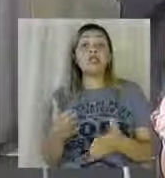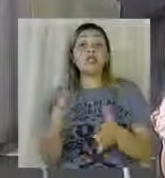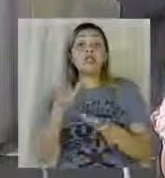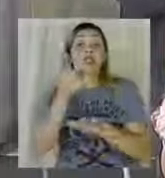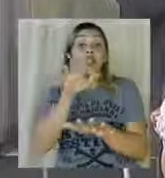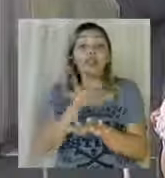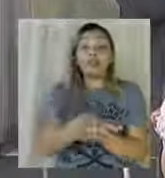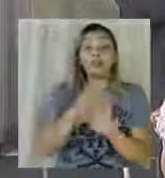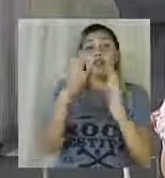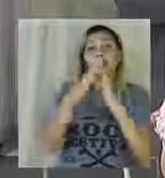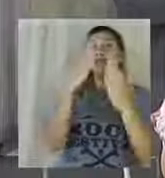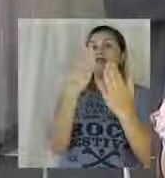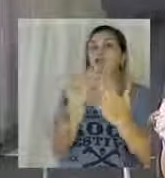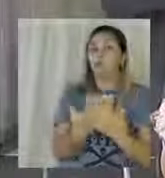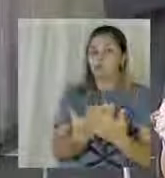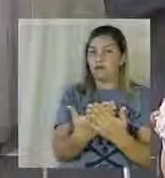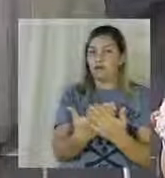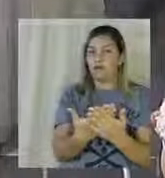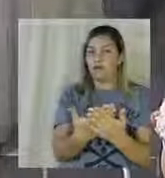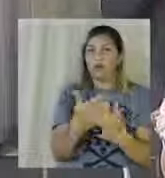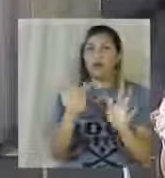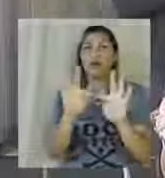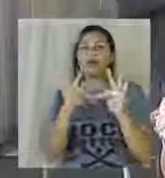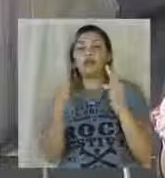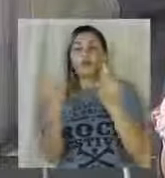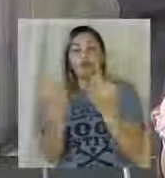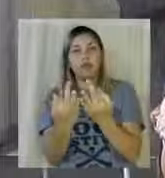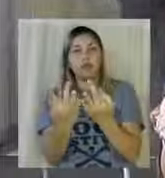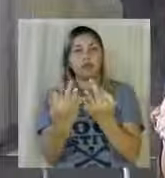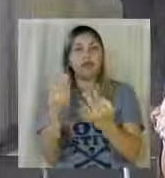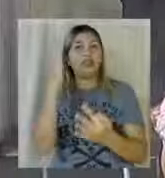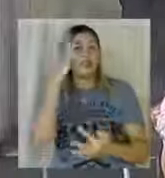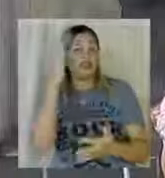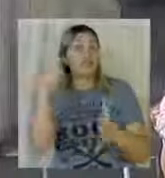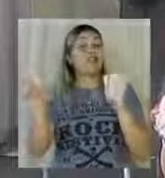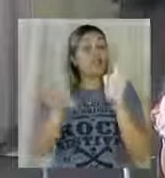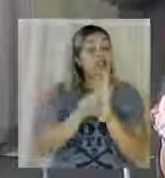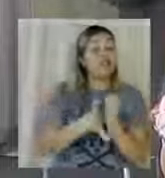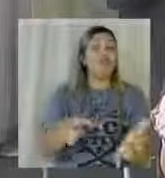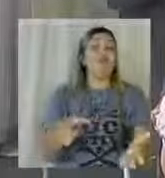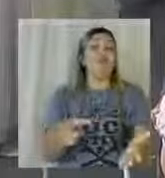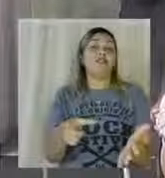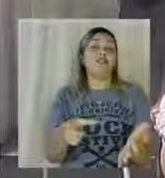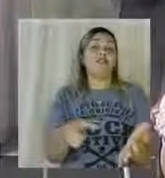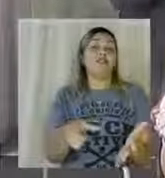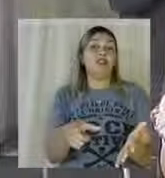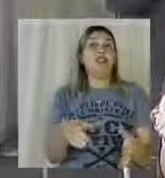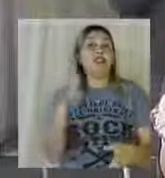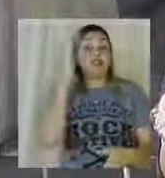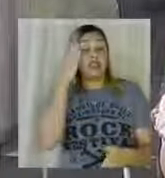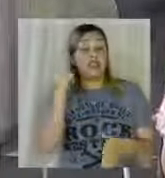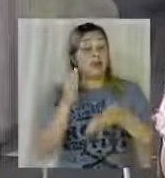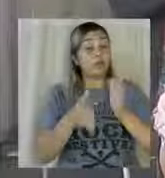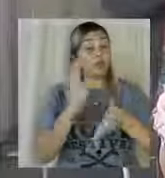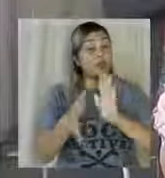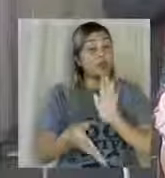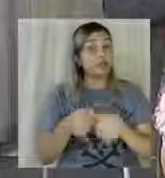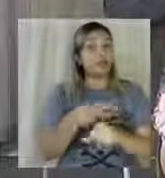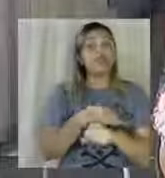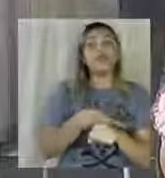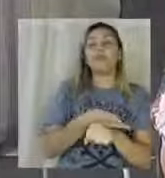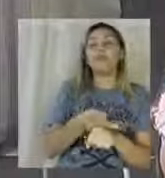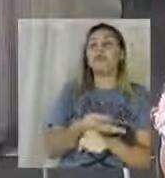na escola, a família que entende da lei, que sabe um pouquinho de Libras, vai